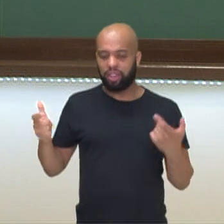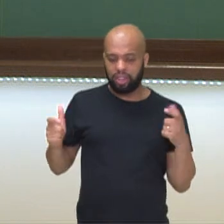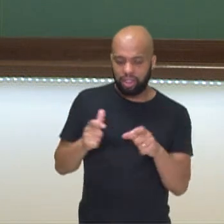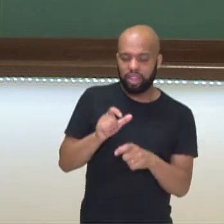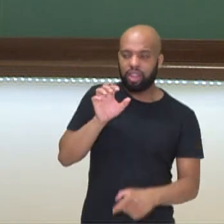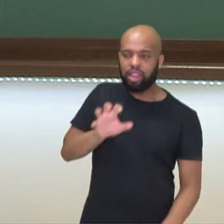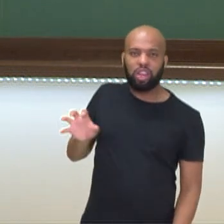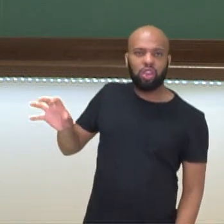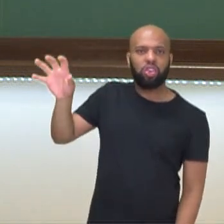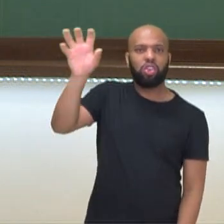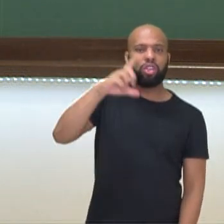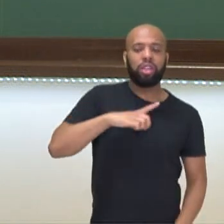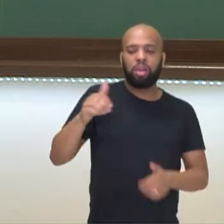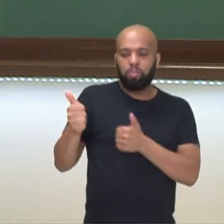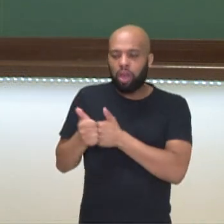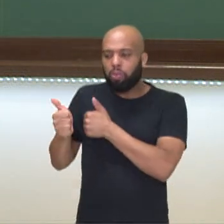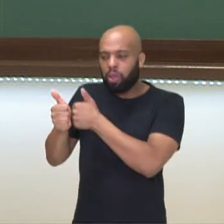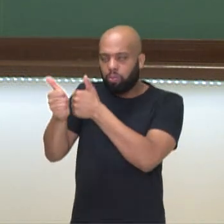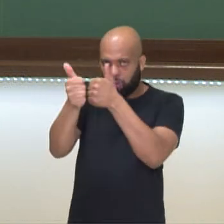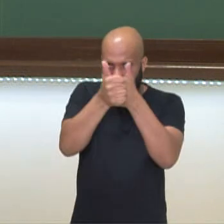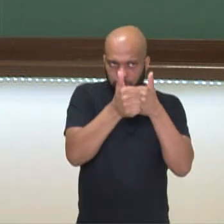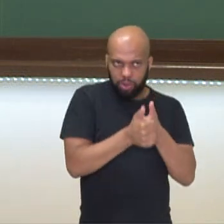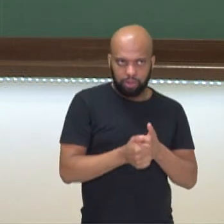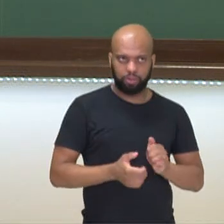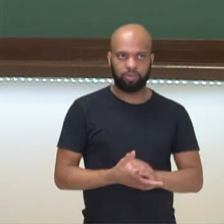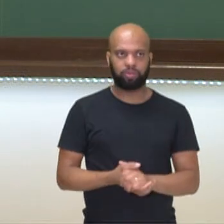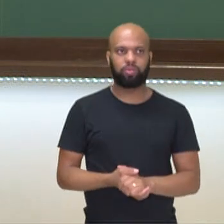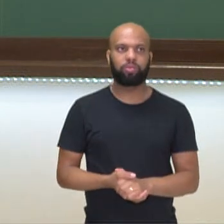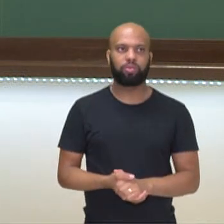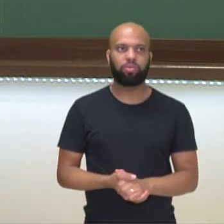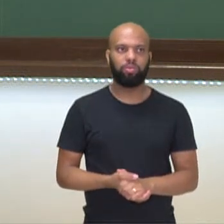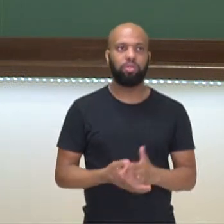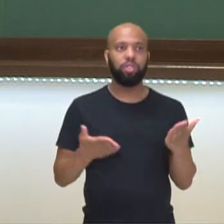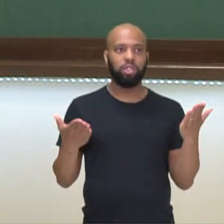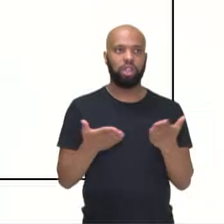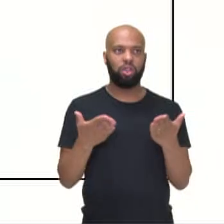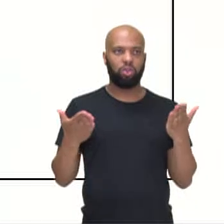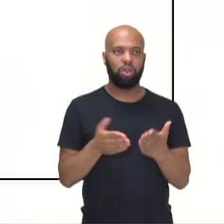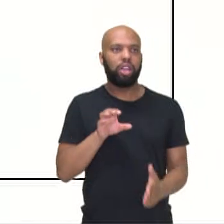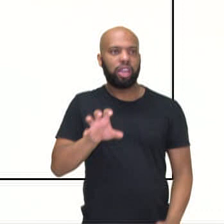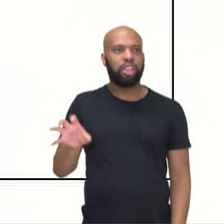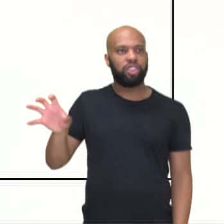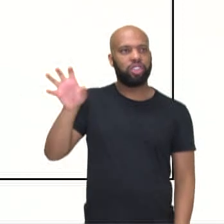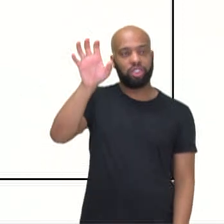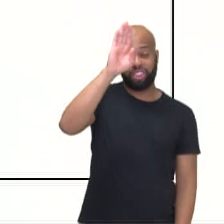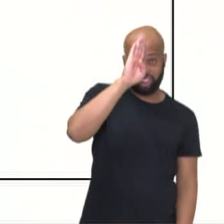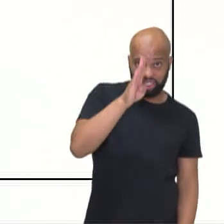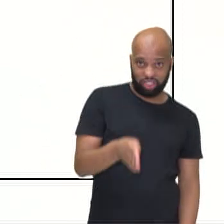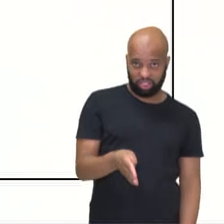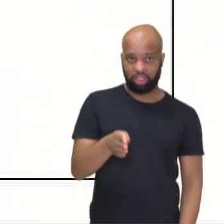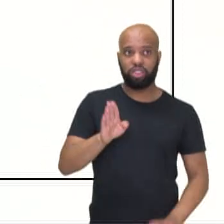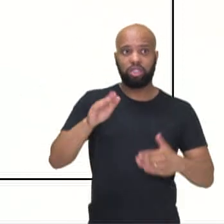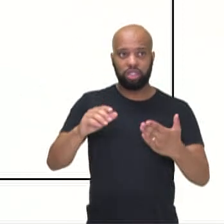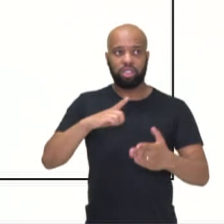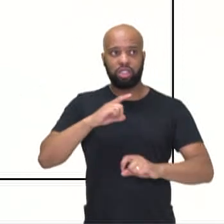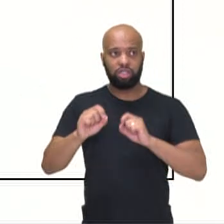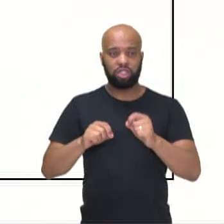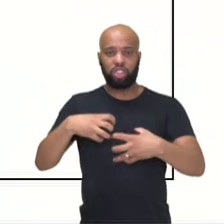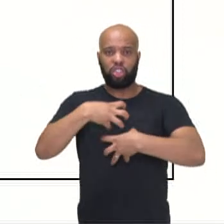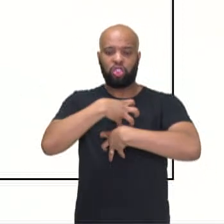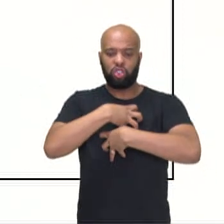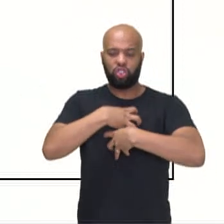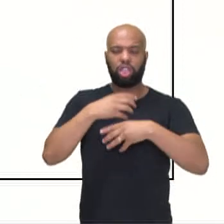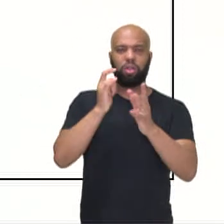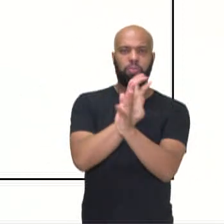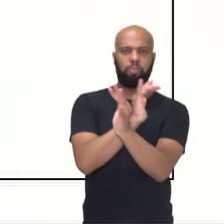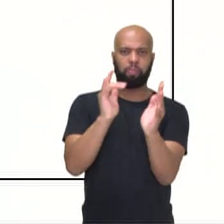estão bem mais próximas umas das outras. Ok? Então vamos lá. As regiões geográficas imediatas. A rede urbana, a forma como que se